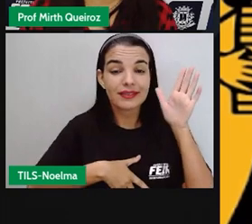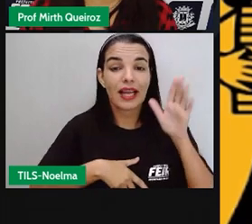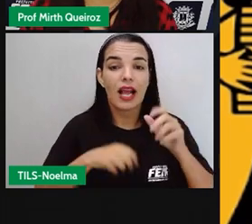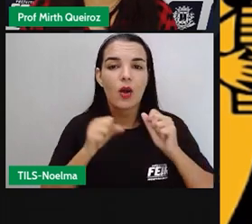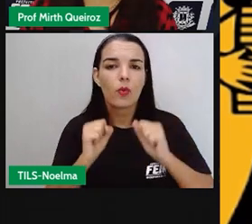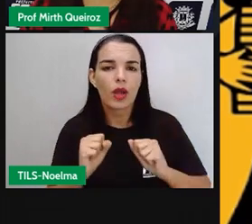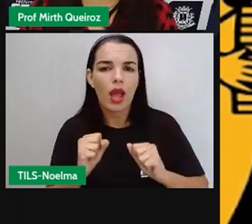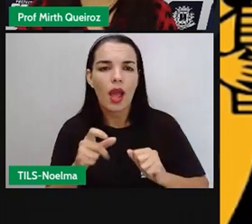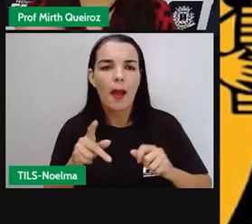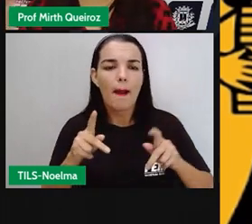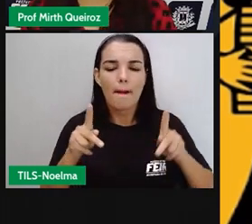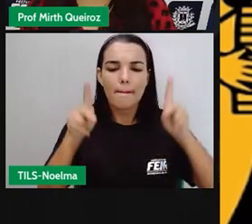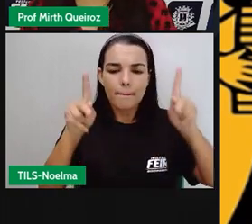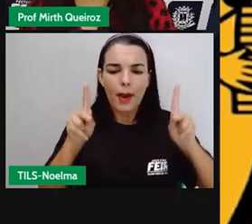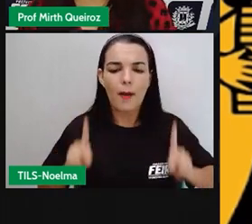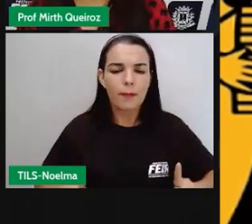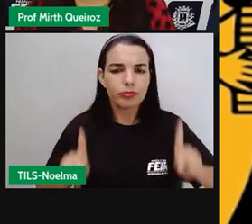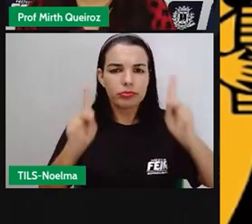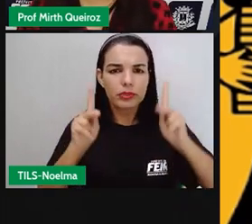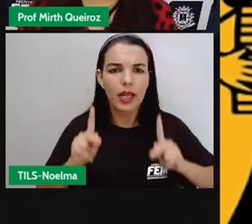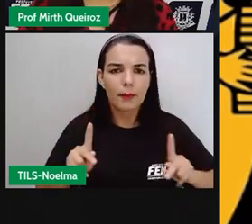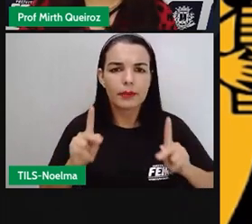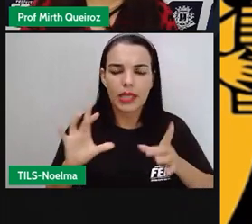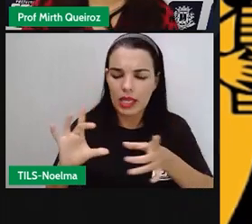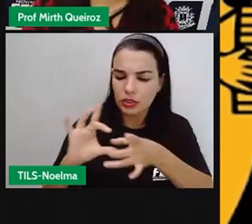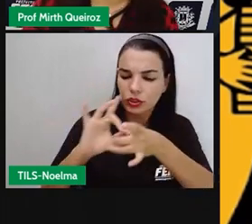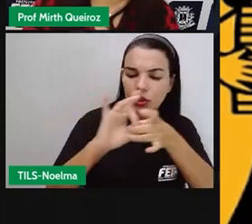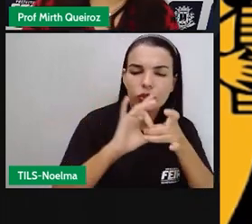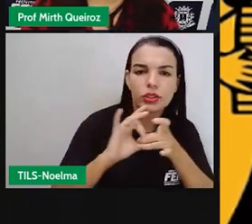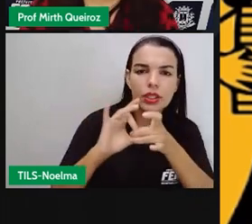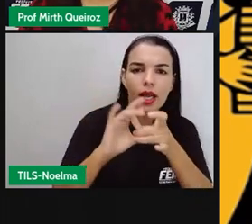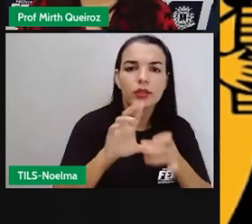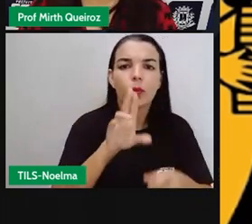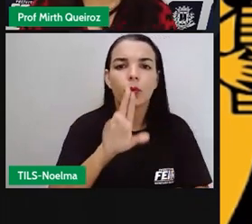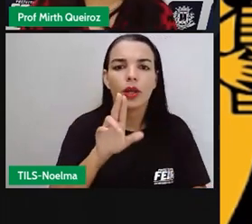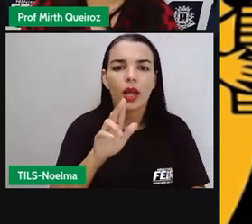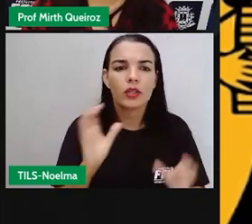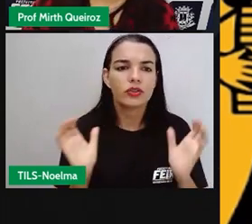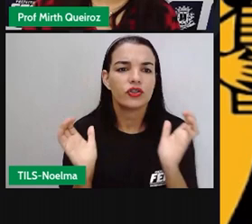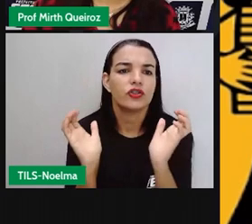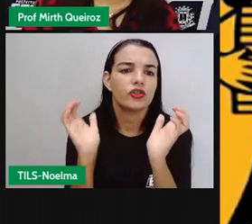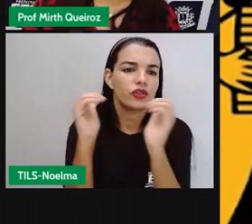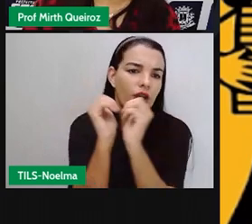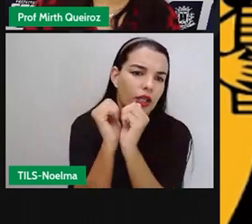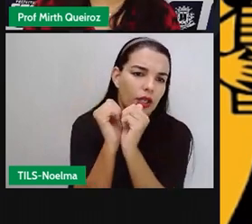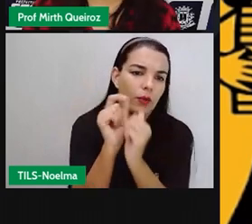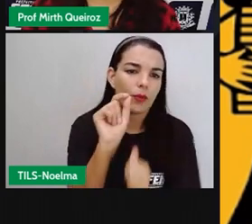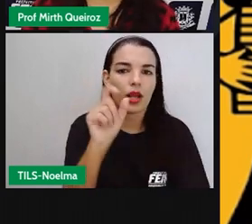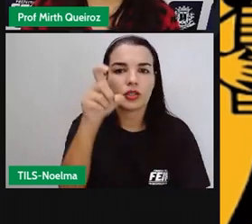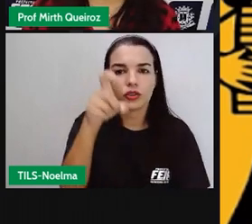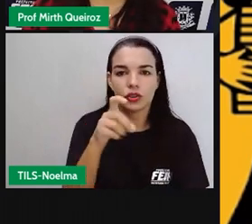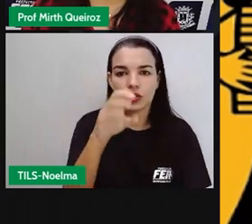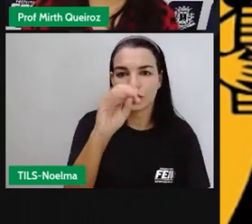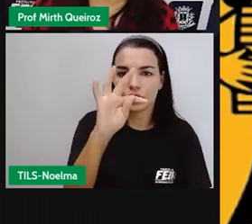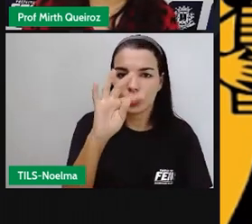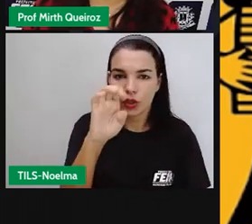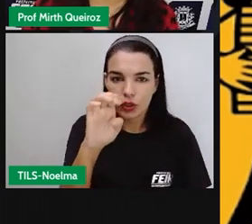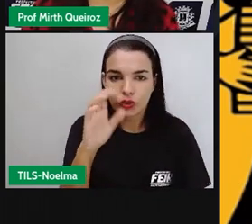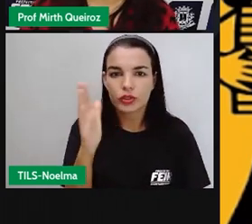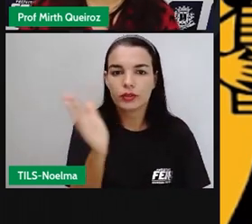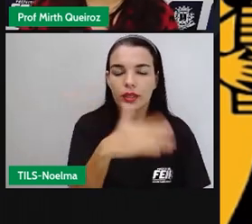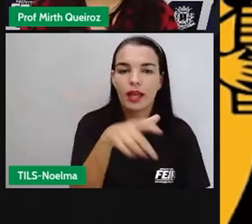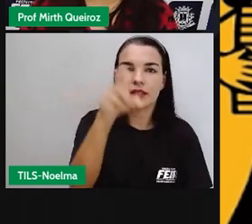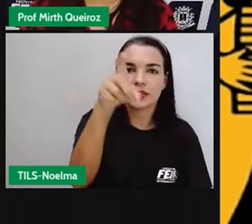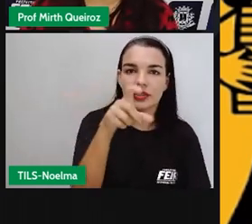popularmente associado a outros gêneros, que é o caso do xot, o xaxado e o baião, que vai estar associado